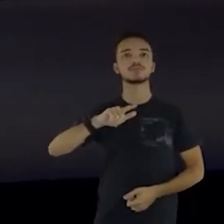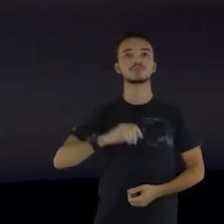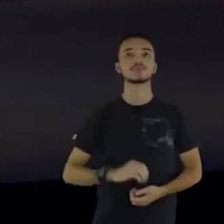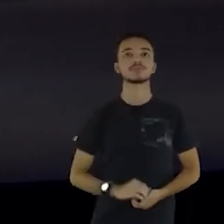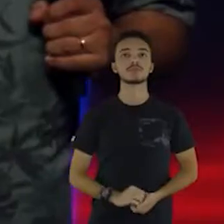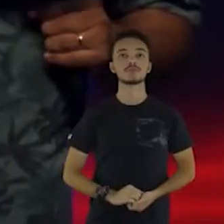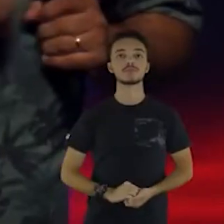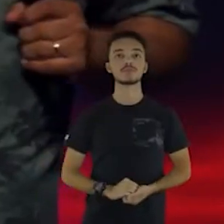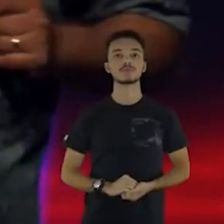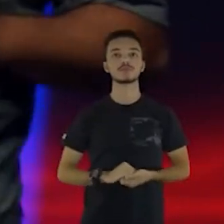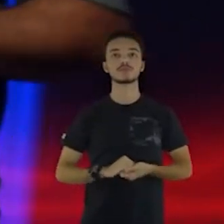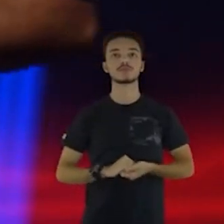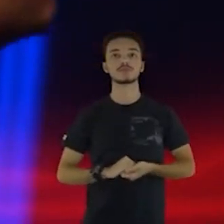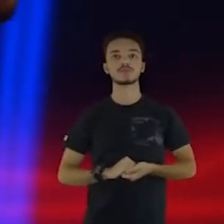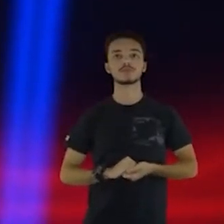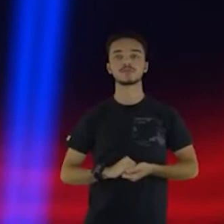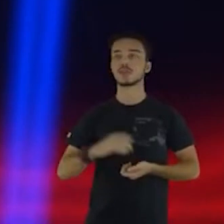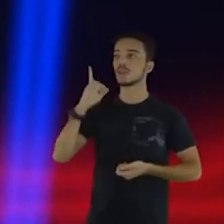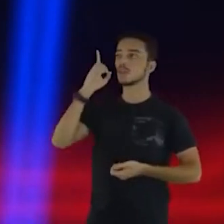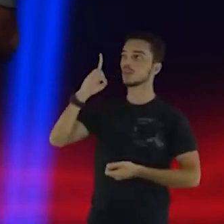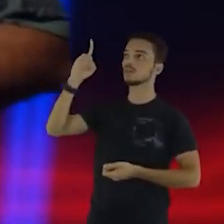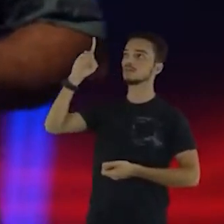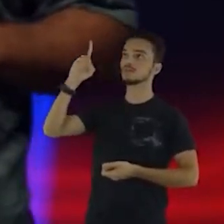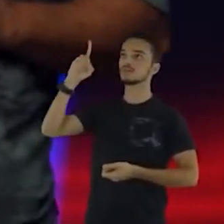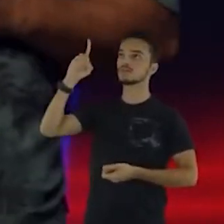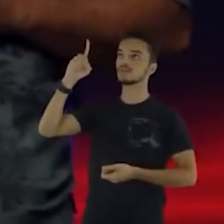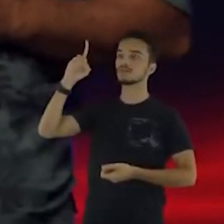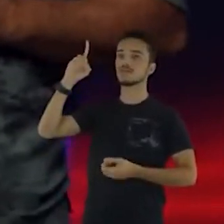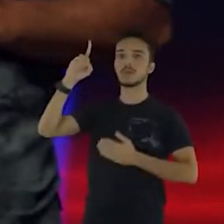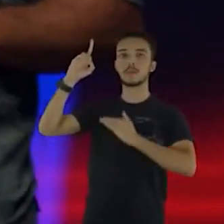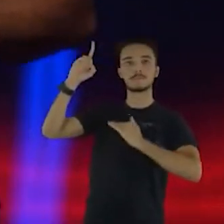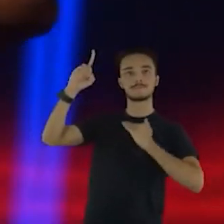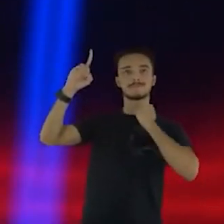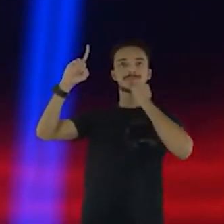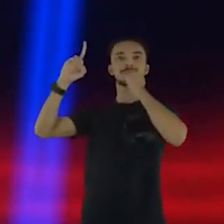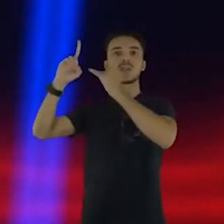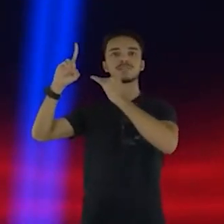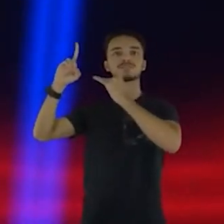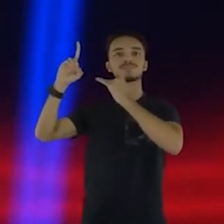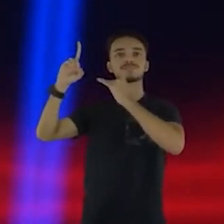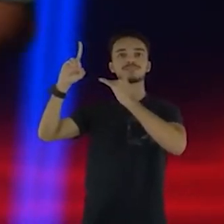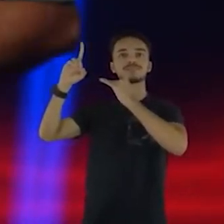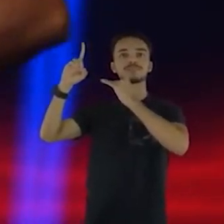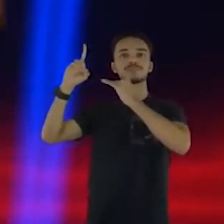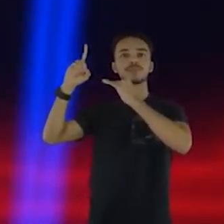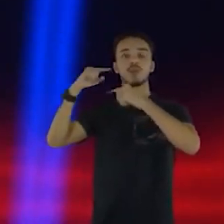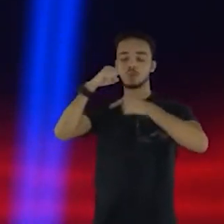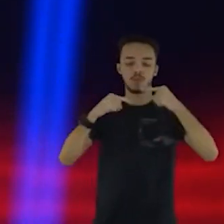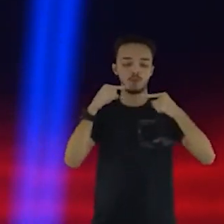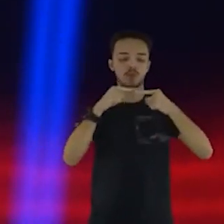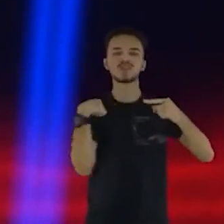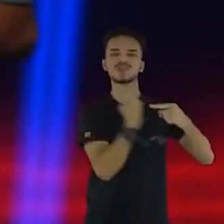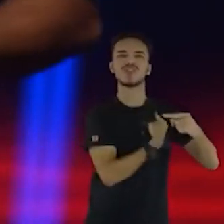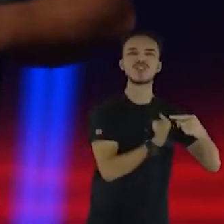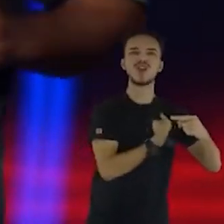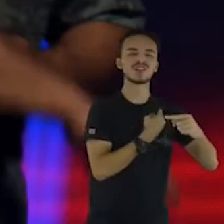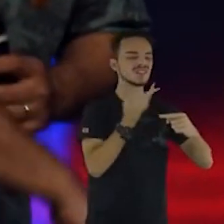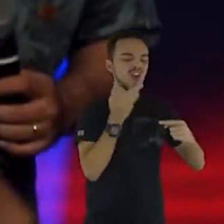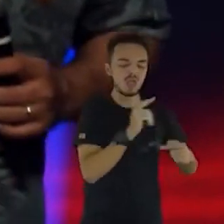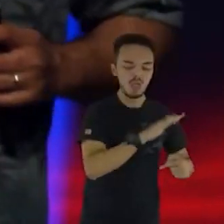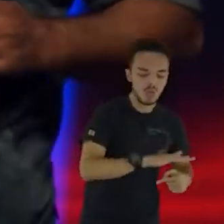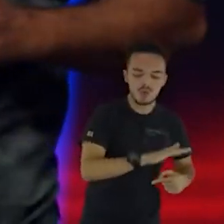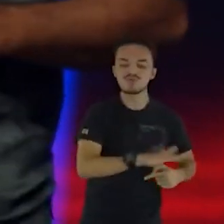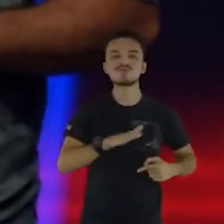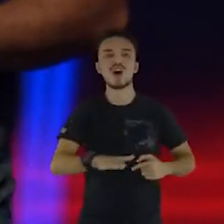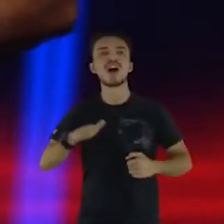atingindo a medida da plenitude de Cristo. O propósito é que não sejamos mais como crianças, levados para lá